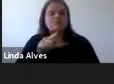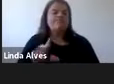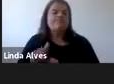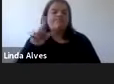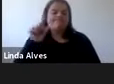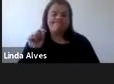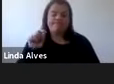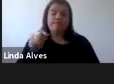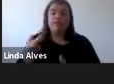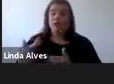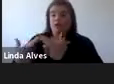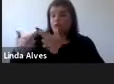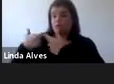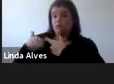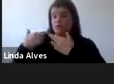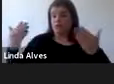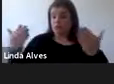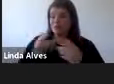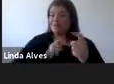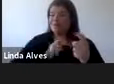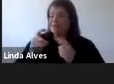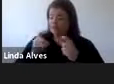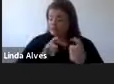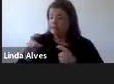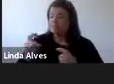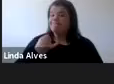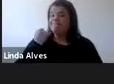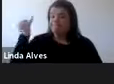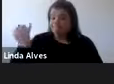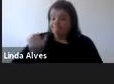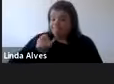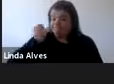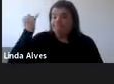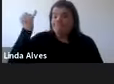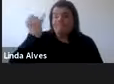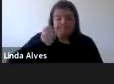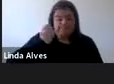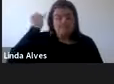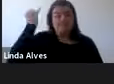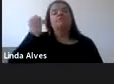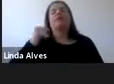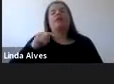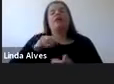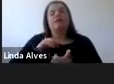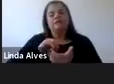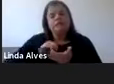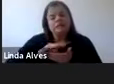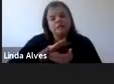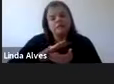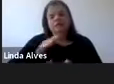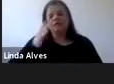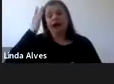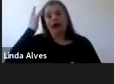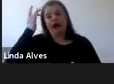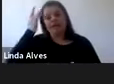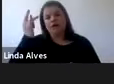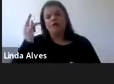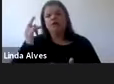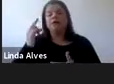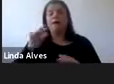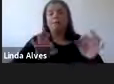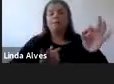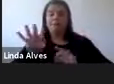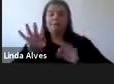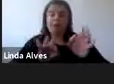a responsabilidade nossa realmente é grande. Depois, nós discutimos a questão das demissões. Amanhã, a discussão vai ser sobre o plano médico,